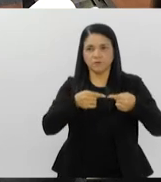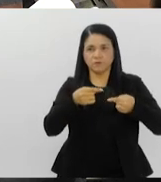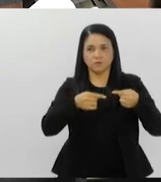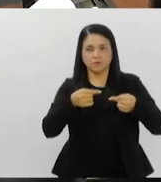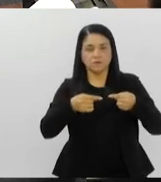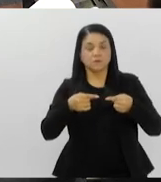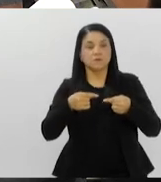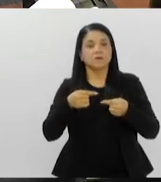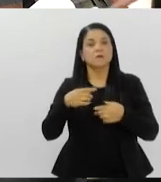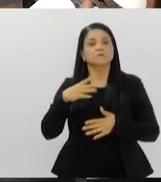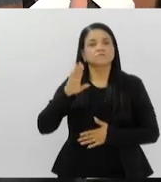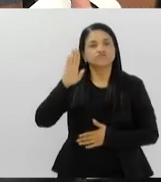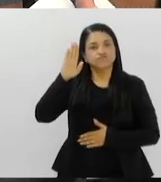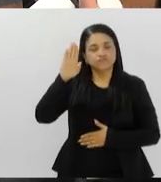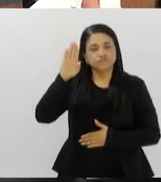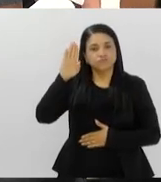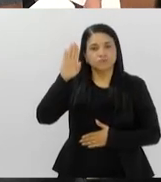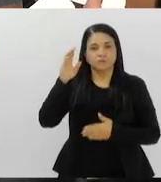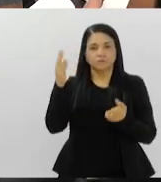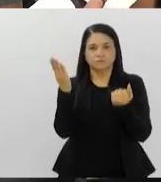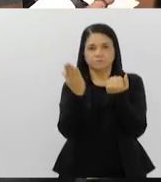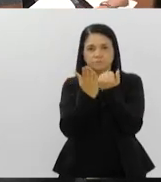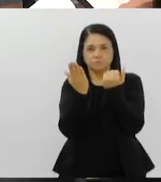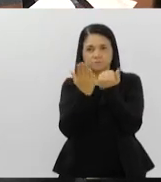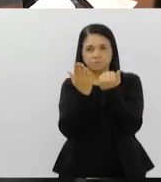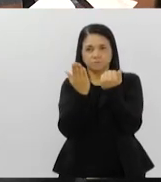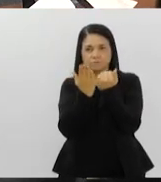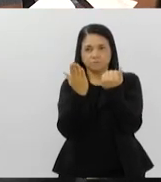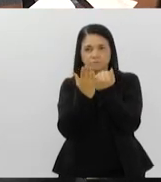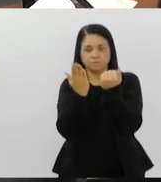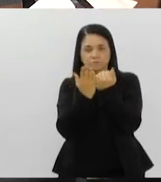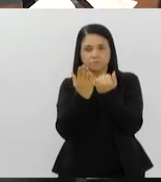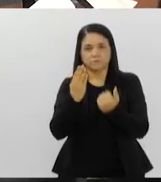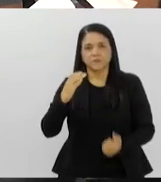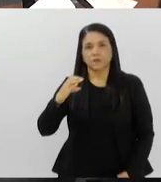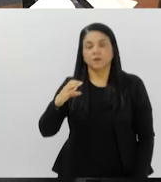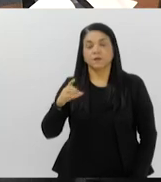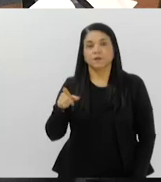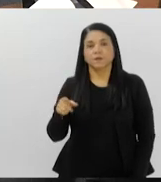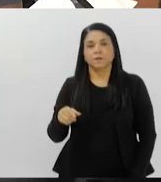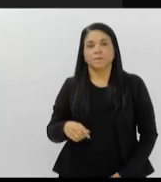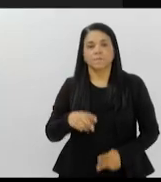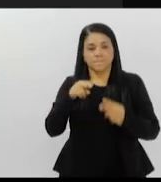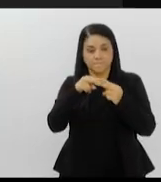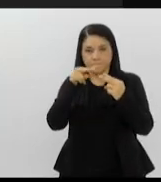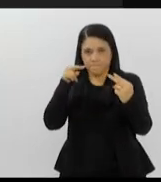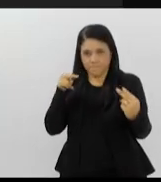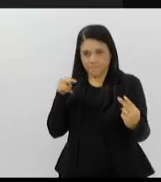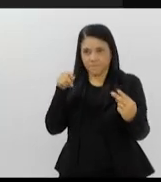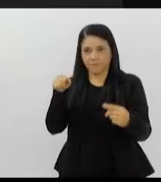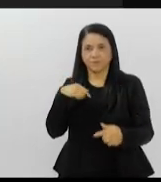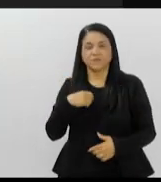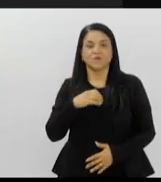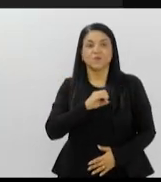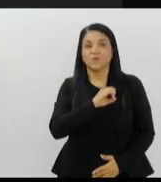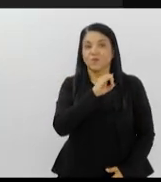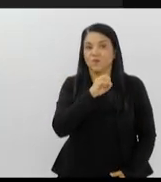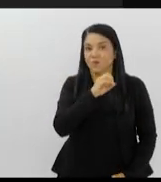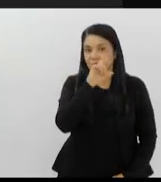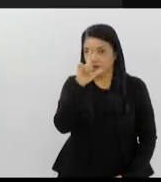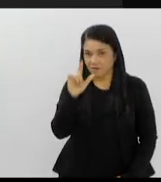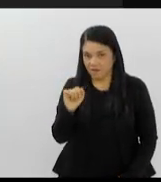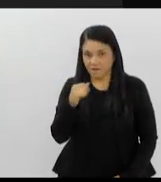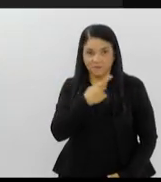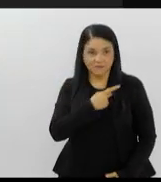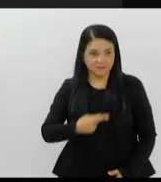Para discutir, o deputado Samuel Malafaia, de forma remota. Olá, presidenta. Tudo bem? Boa